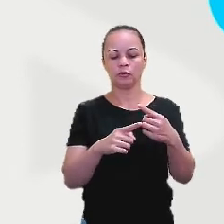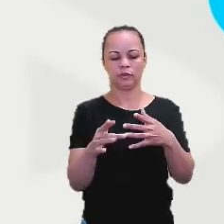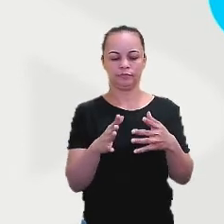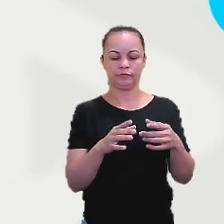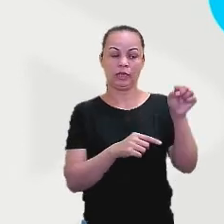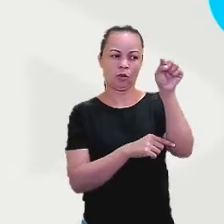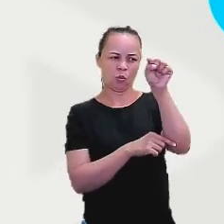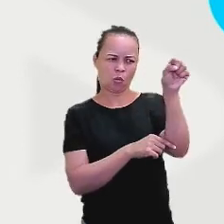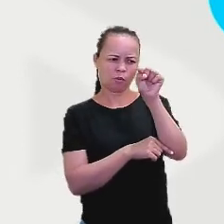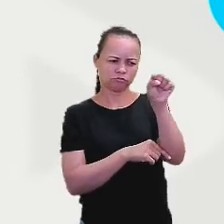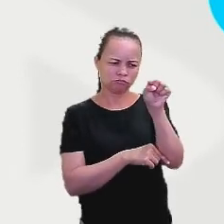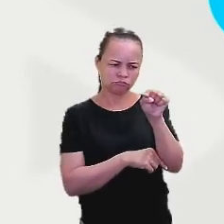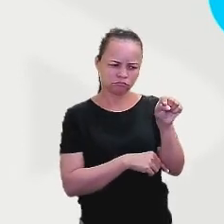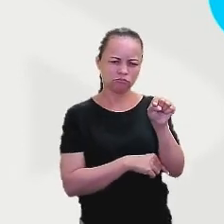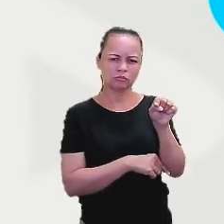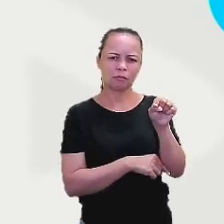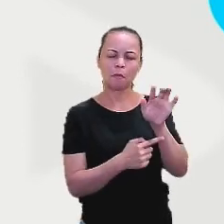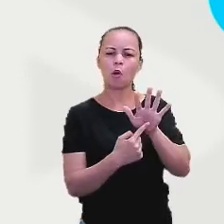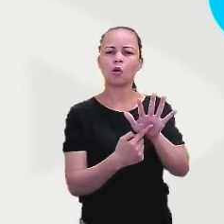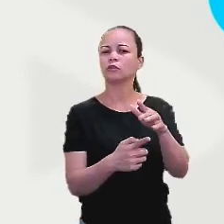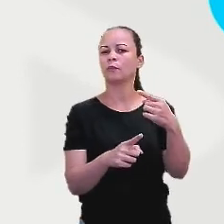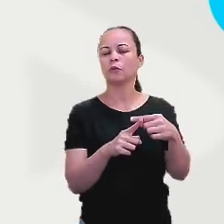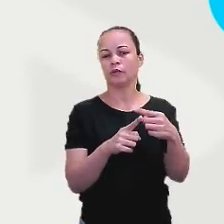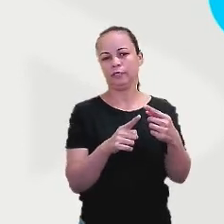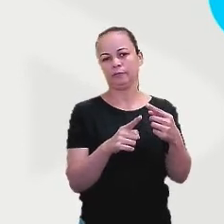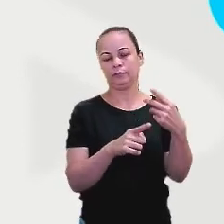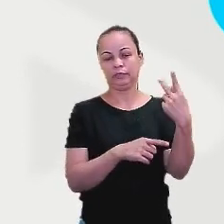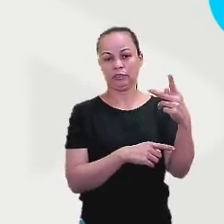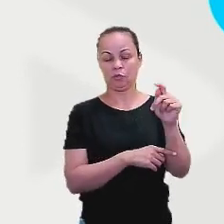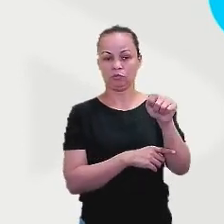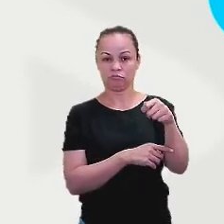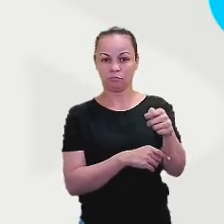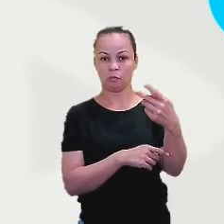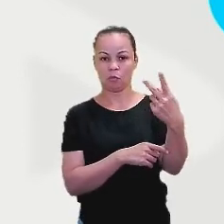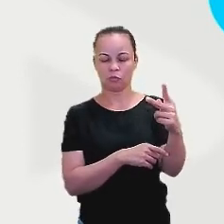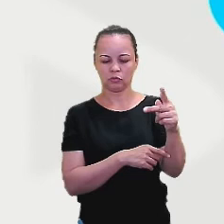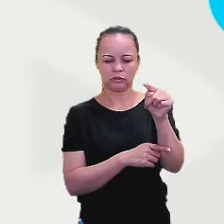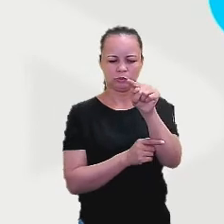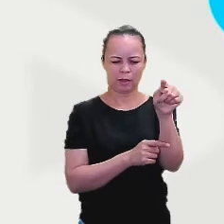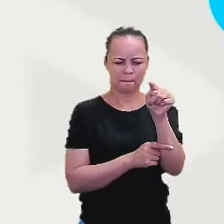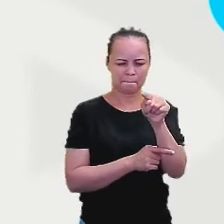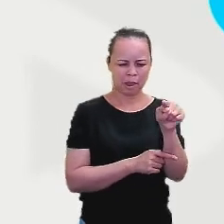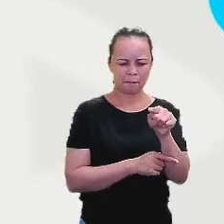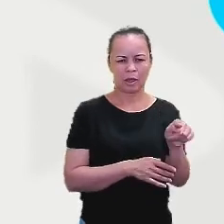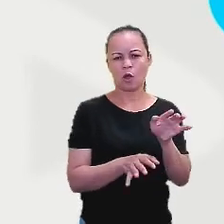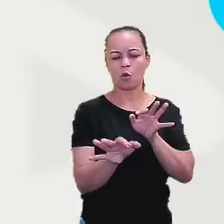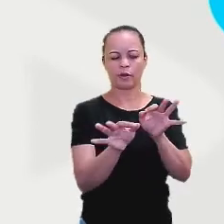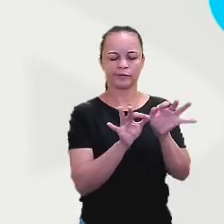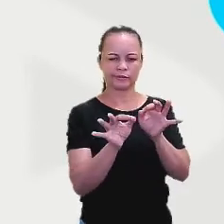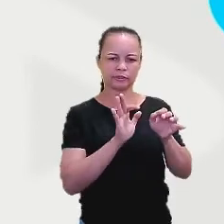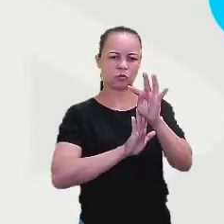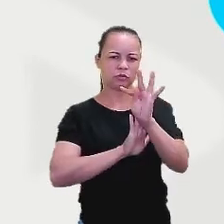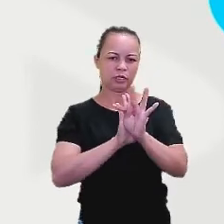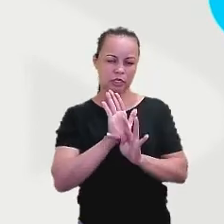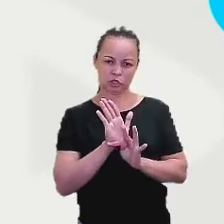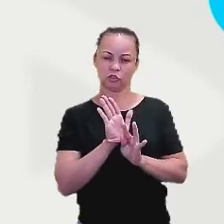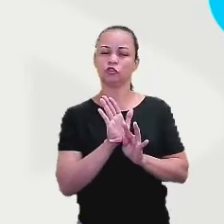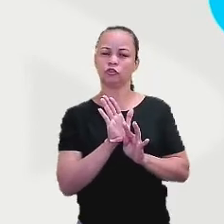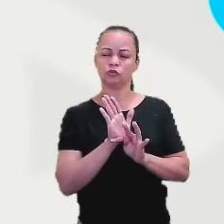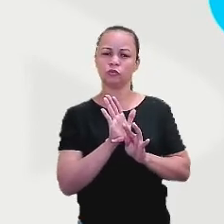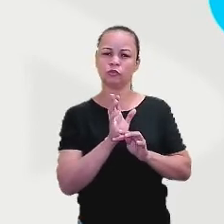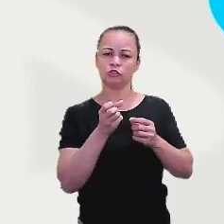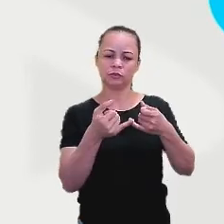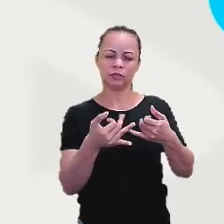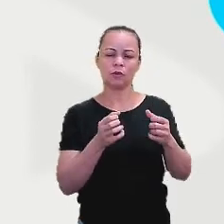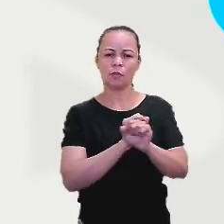Então, o travessão, pessoal, é um sinal de pontuação, tá bom? Usado ali para organizar o nosso texto, permitindo uma clareza,